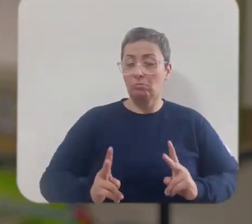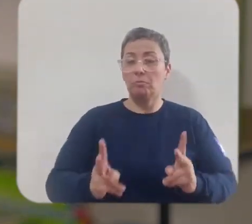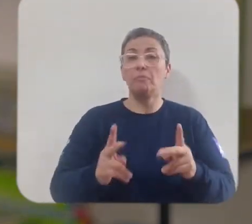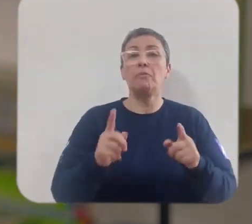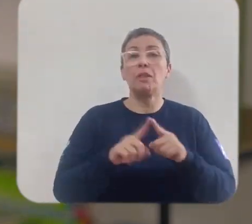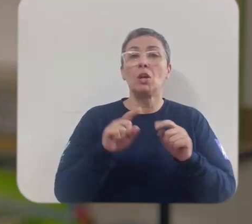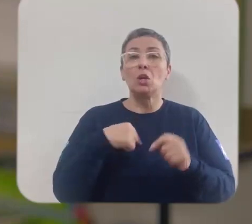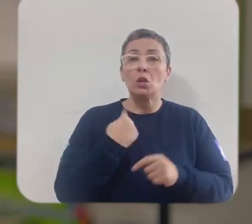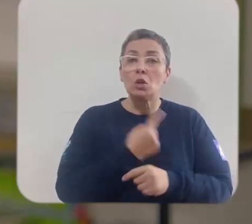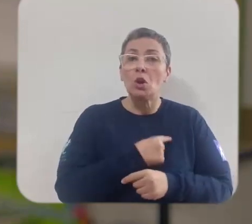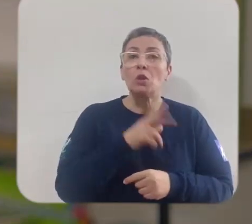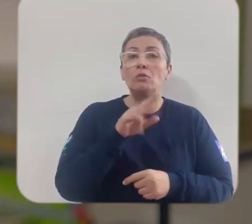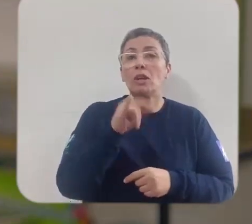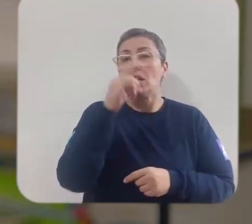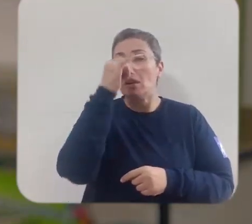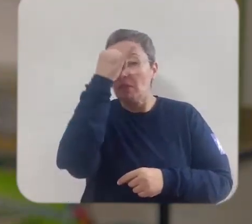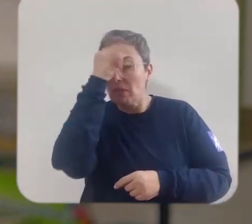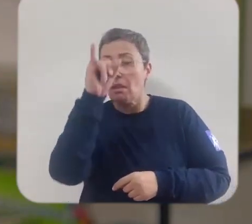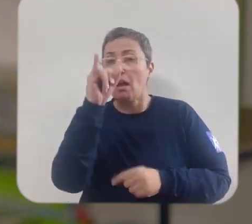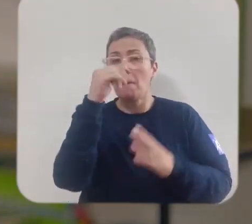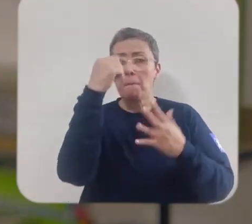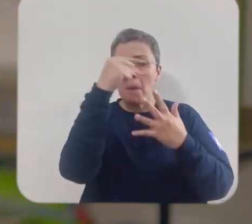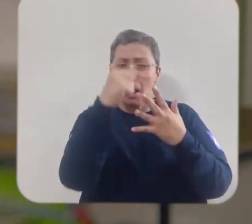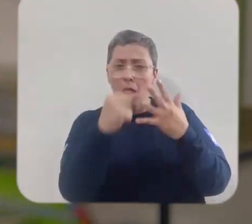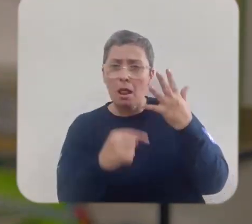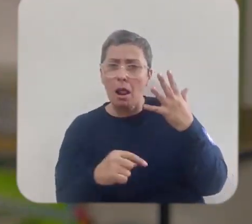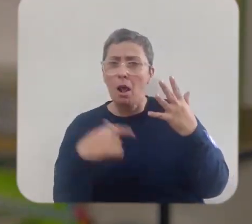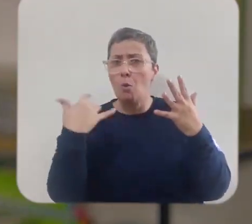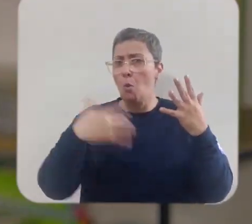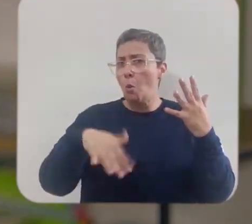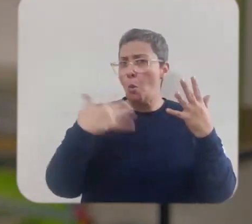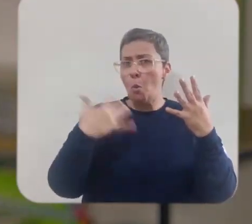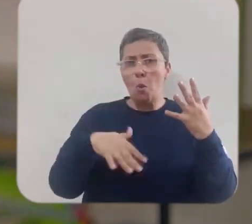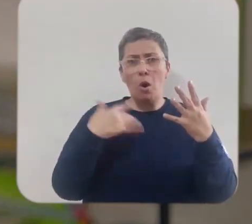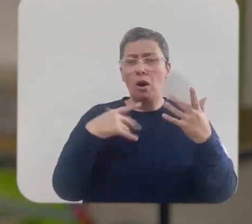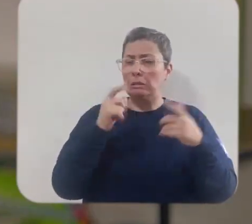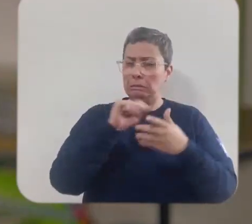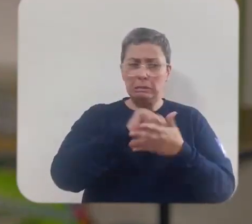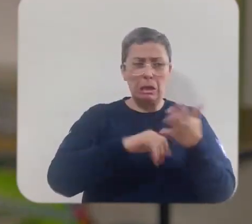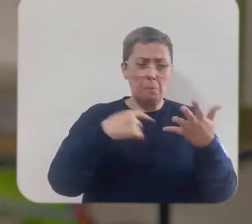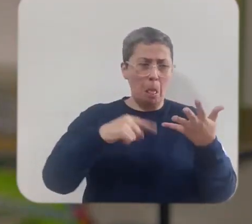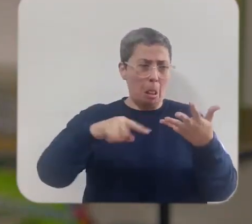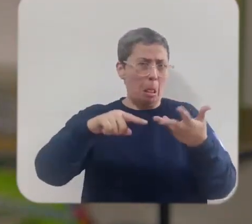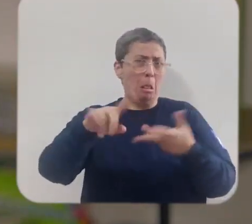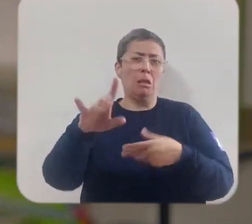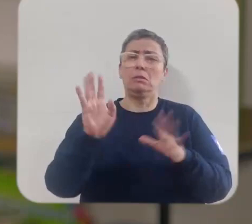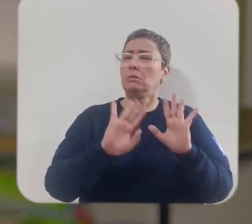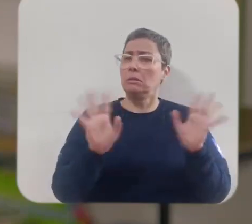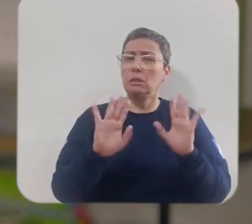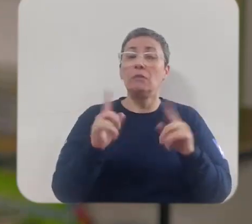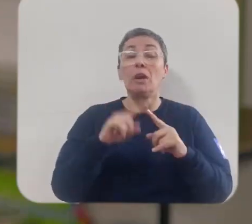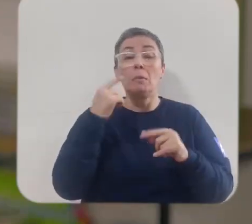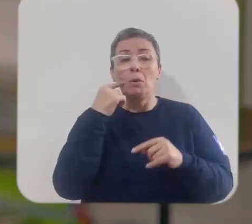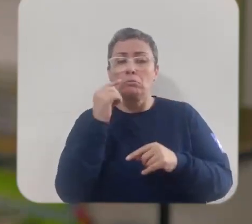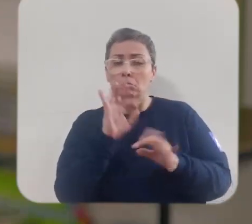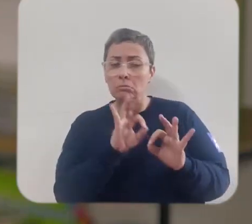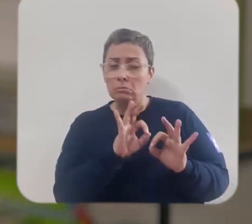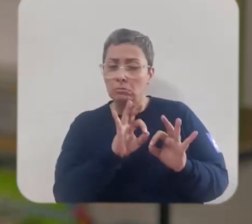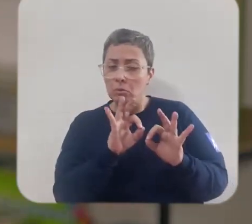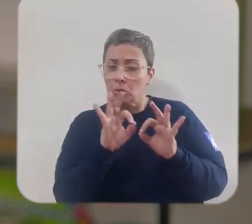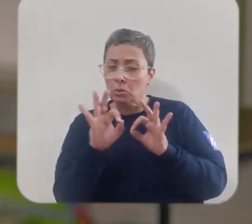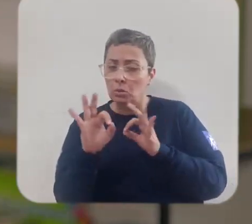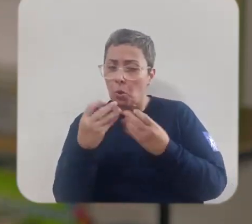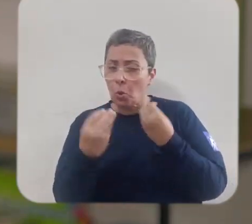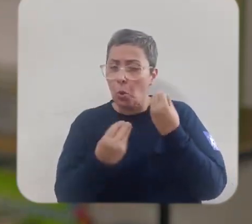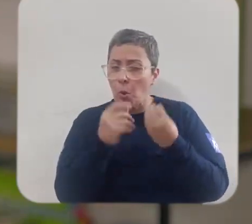constância. Nós vamos evitar elencar um número excessivo, né, de atividades. Nós vamos